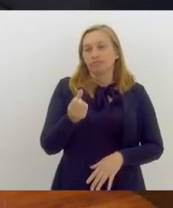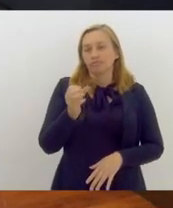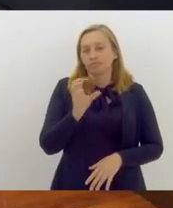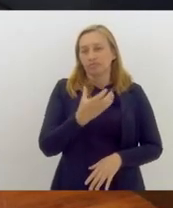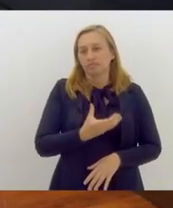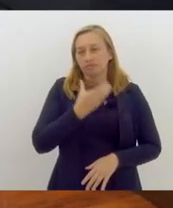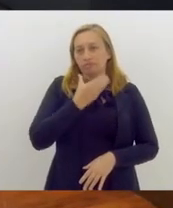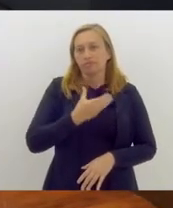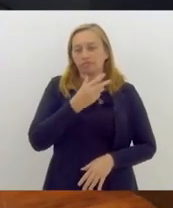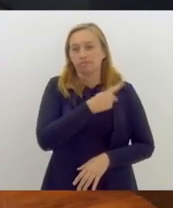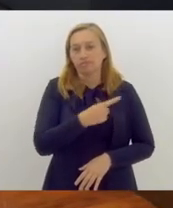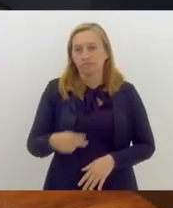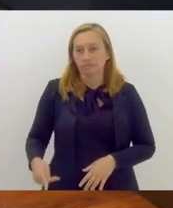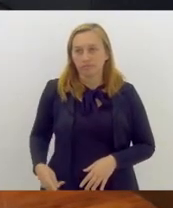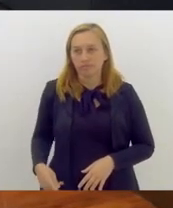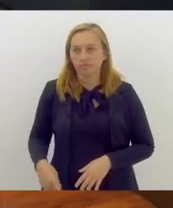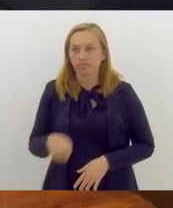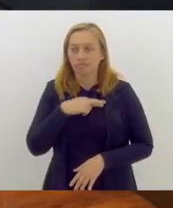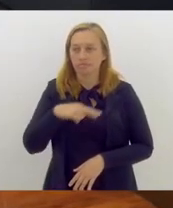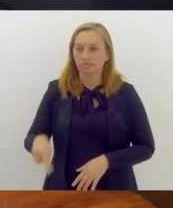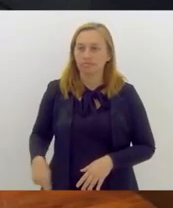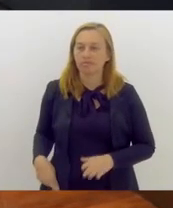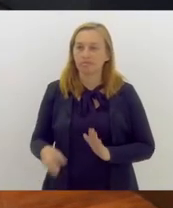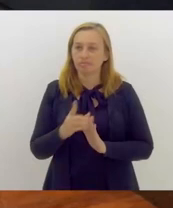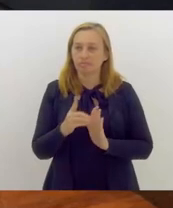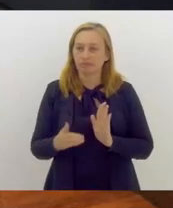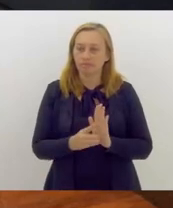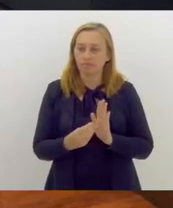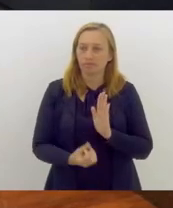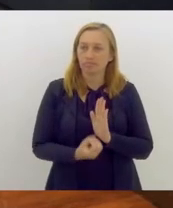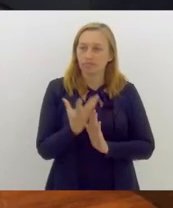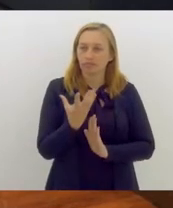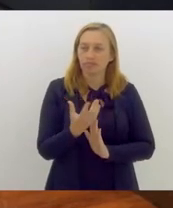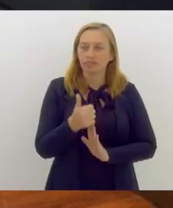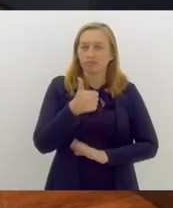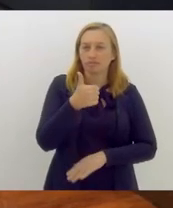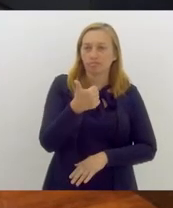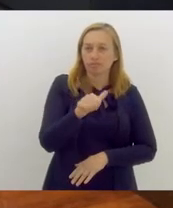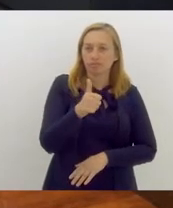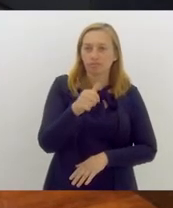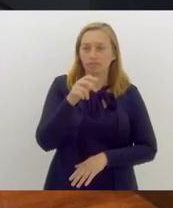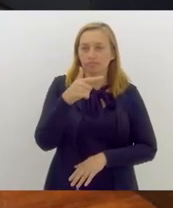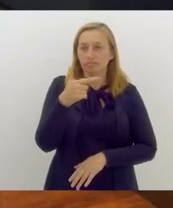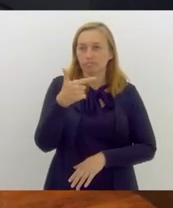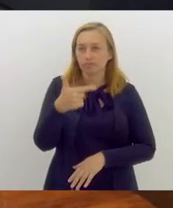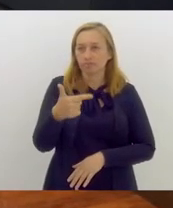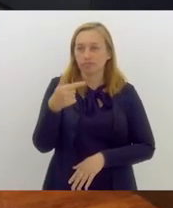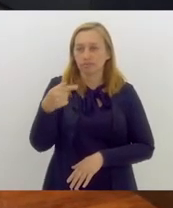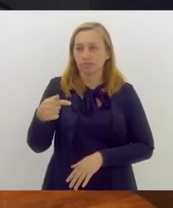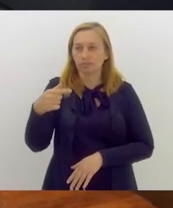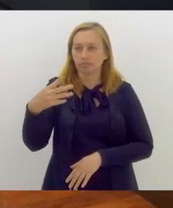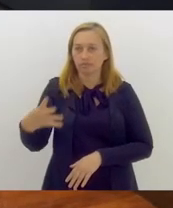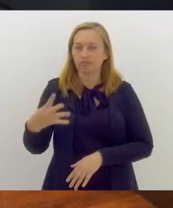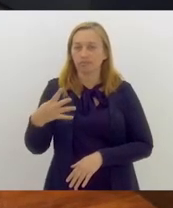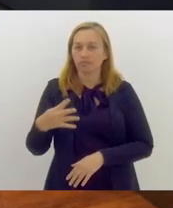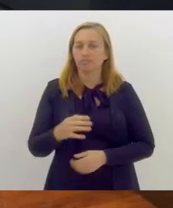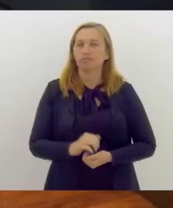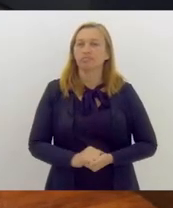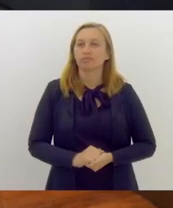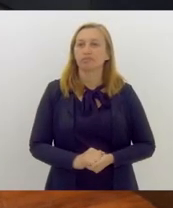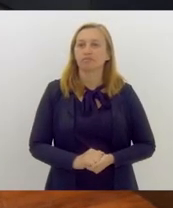o Presidente da República baixou um decreto 11274 permitindo a desapropriação